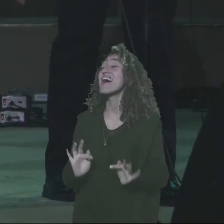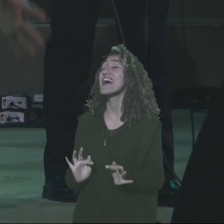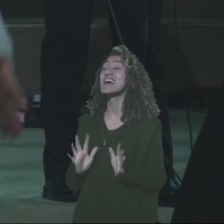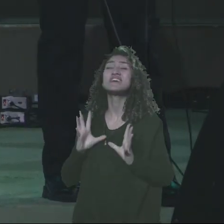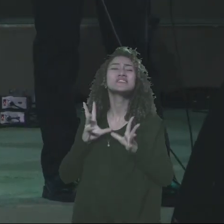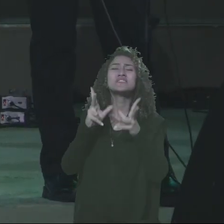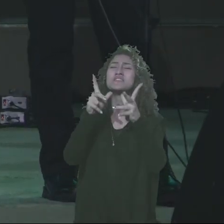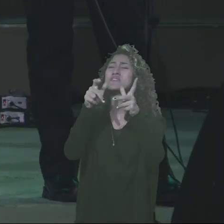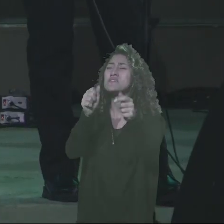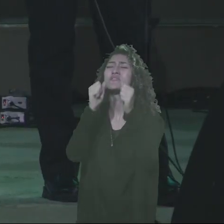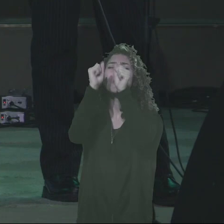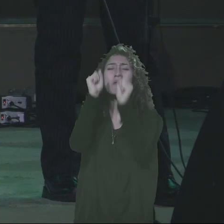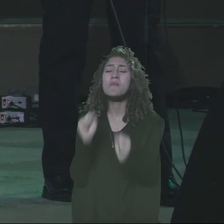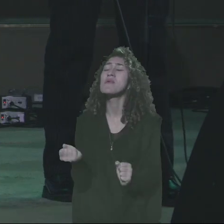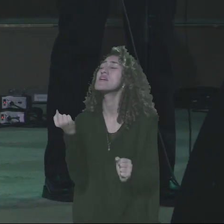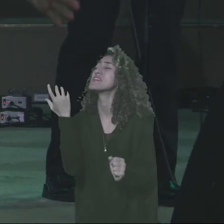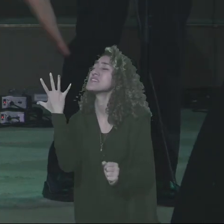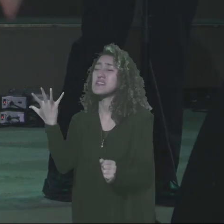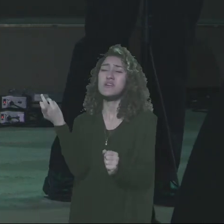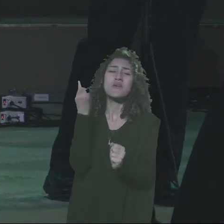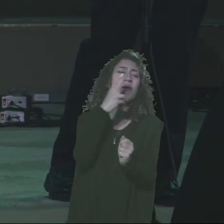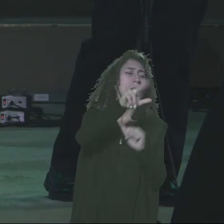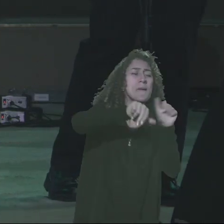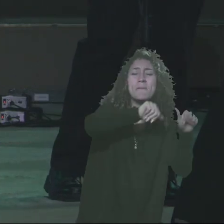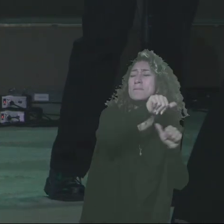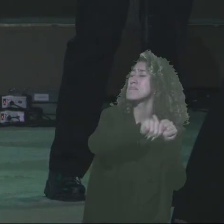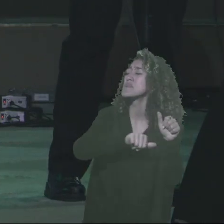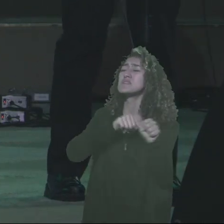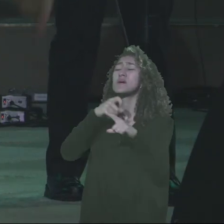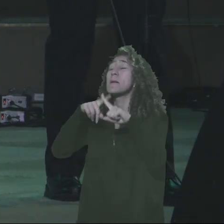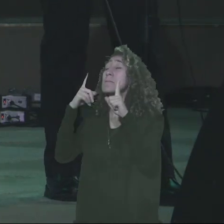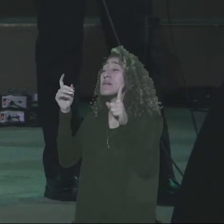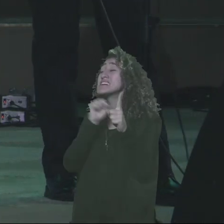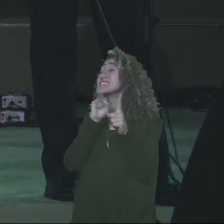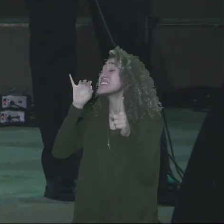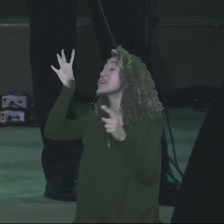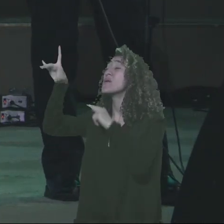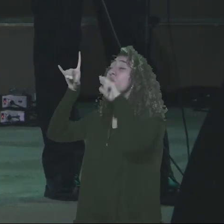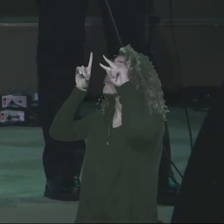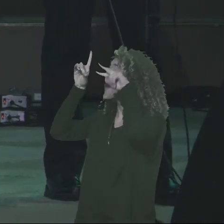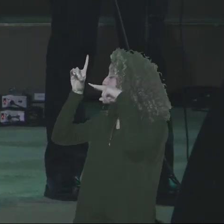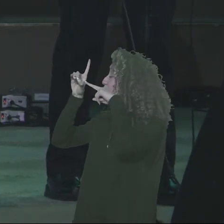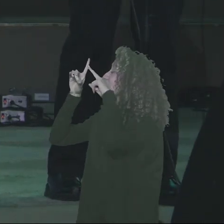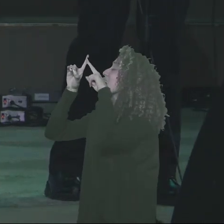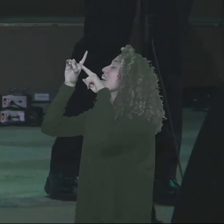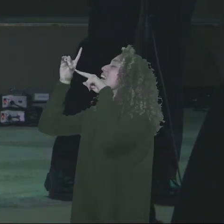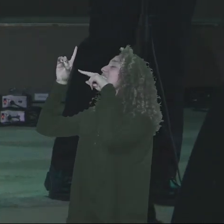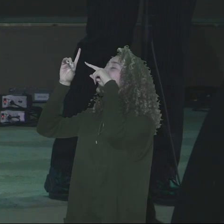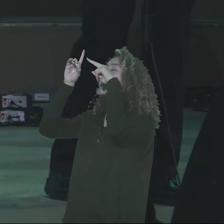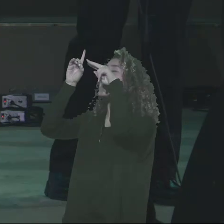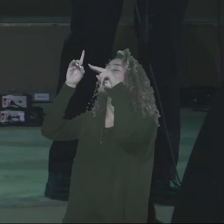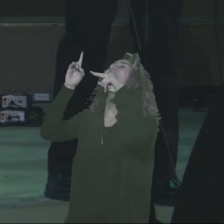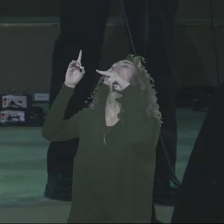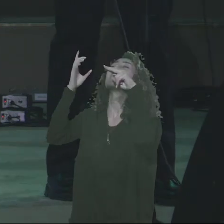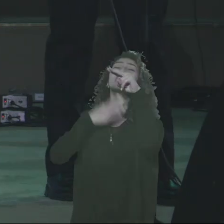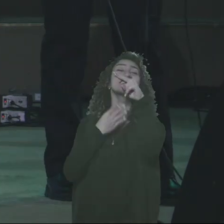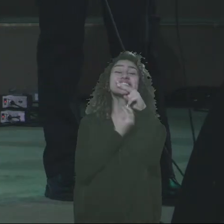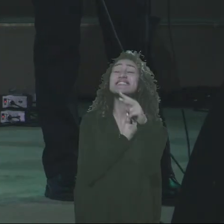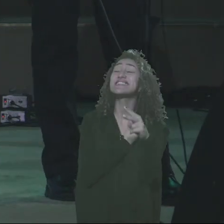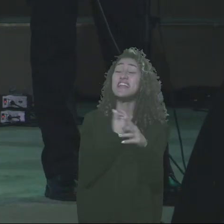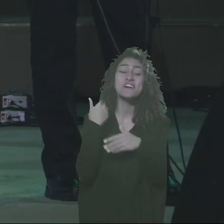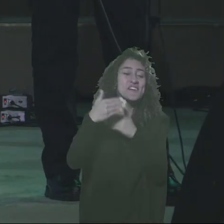Tudo pode passar, tudo pode mudar. Se eu continuar olhando para o Senhor, eu continuarei radiante,